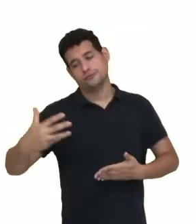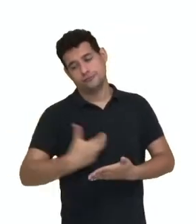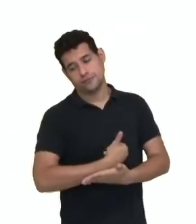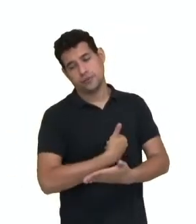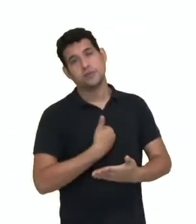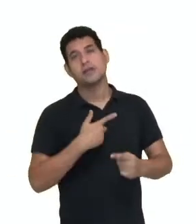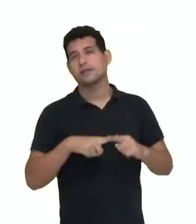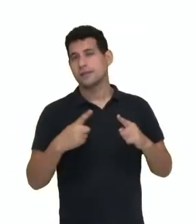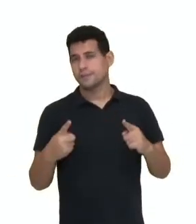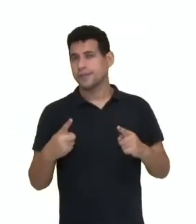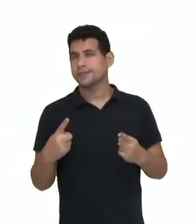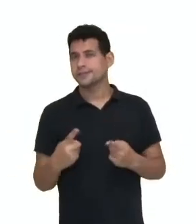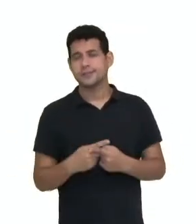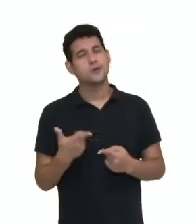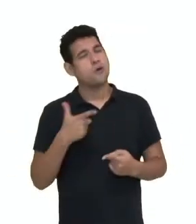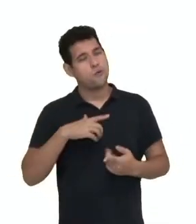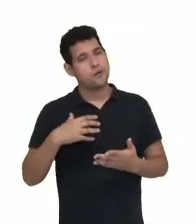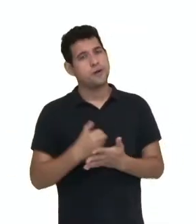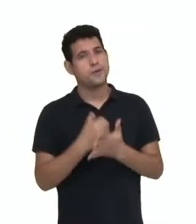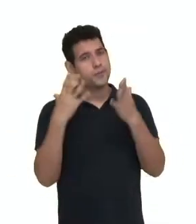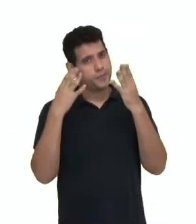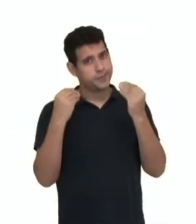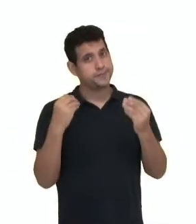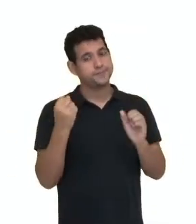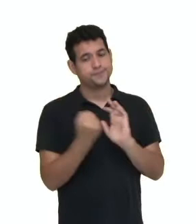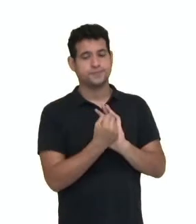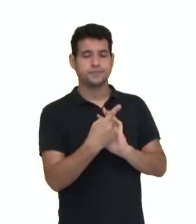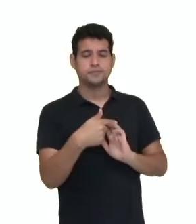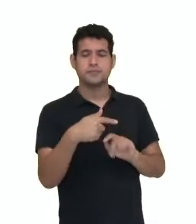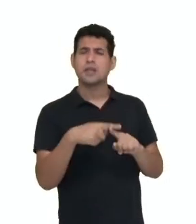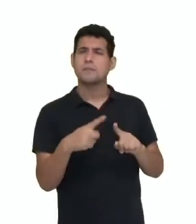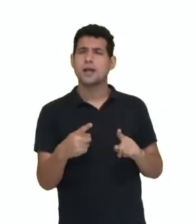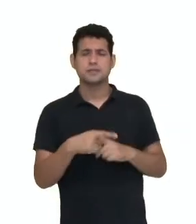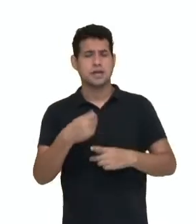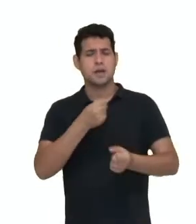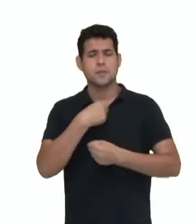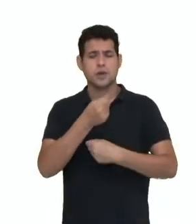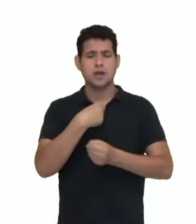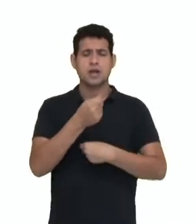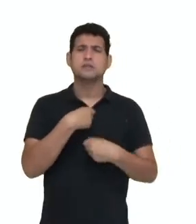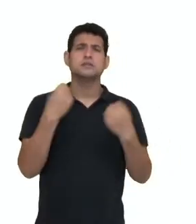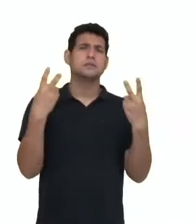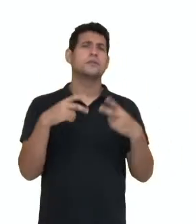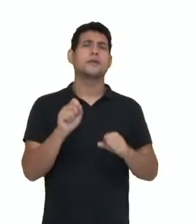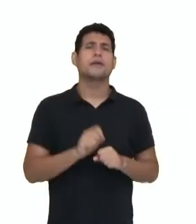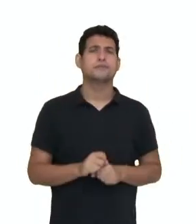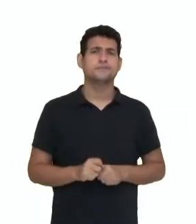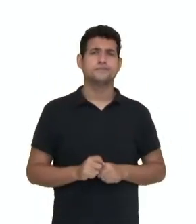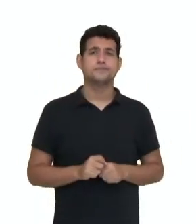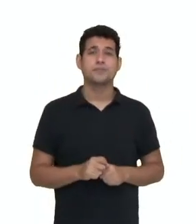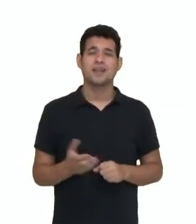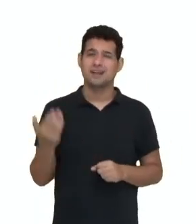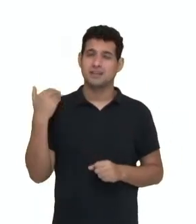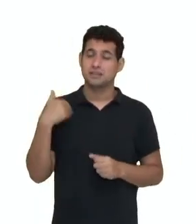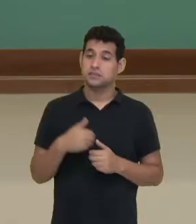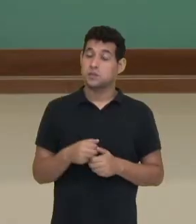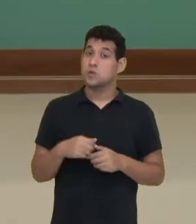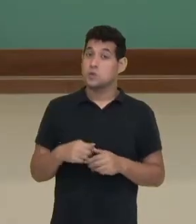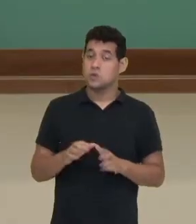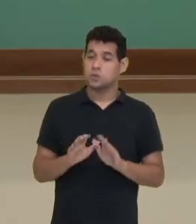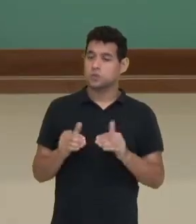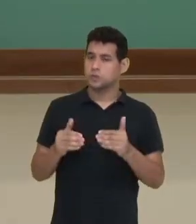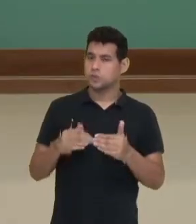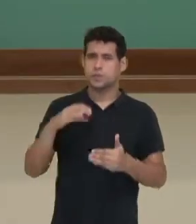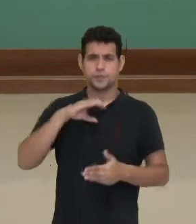depois de derrotar os holandeses no século XVII. Então essa reportagem está falando, né, de quando a coroa portuguesa,